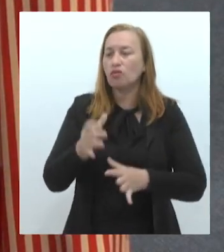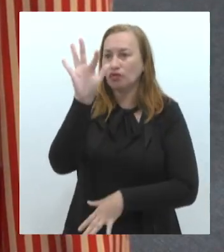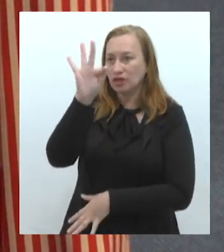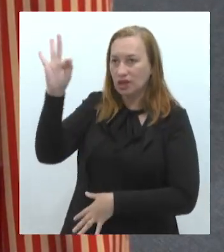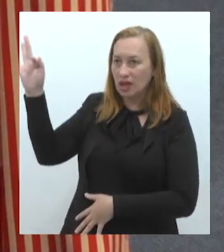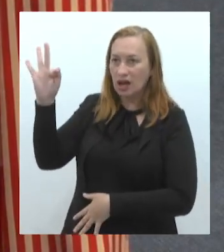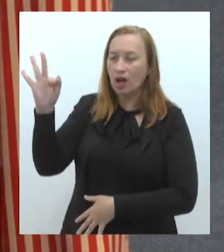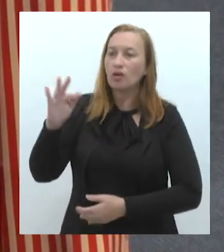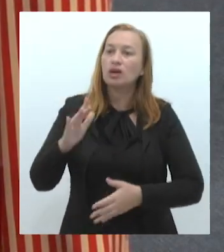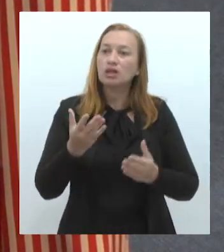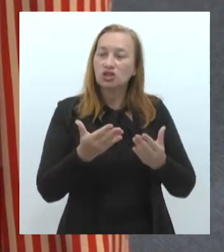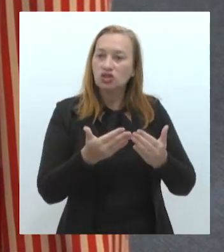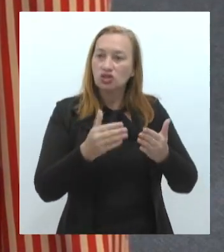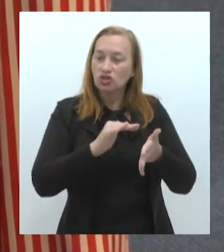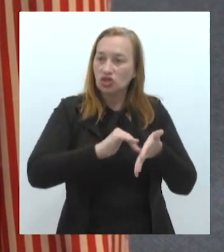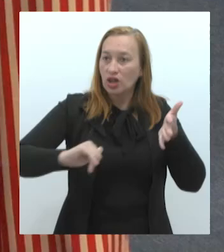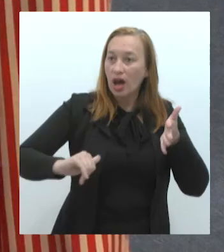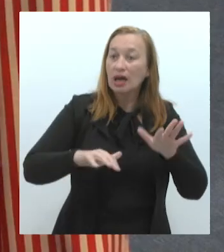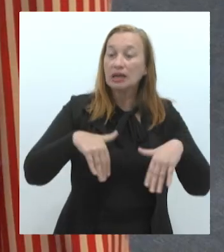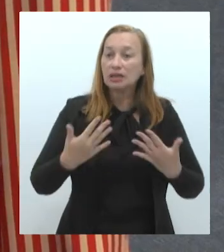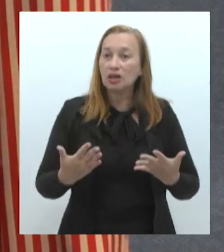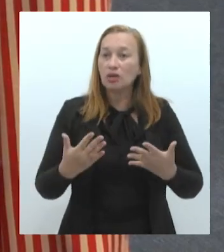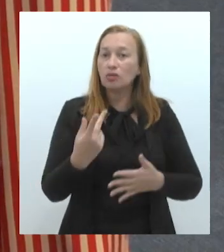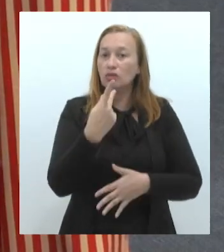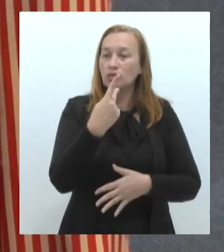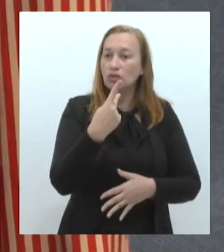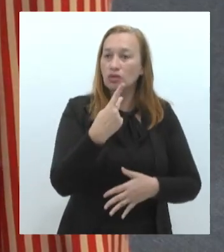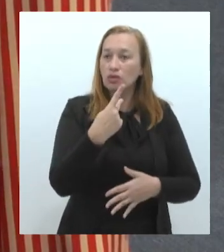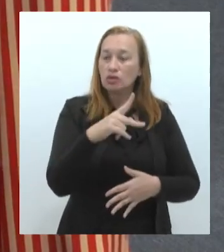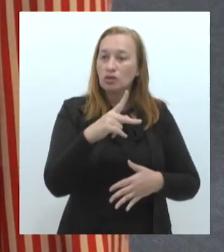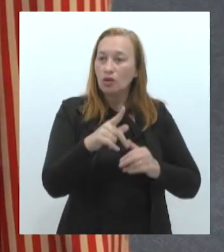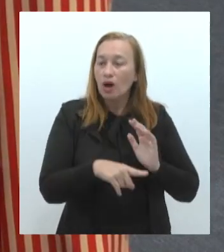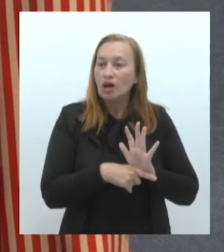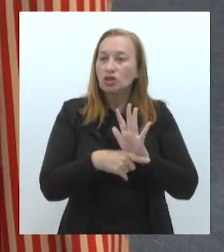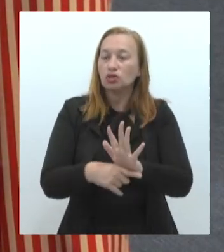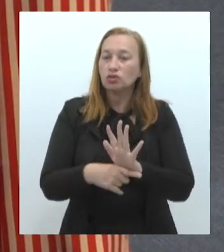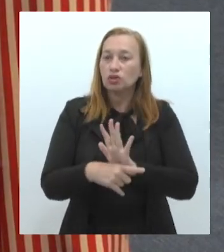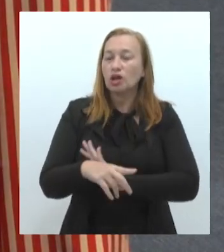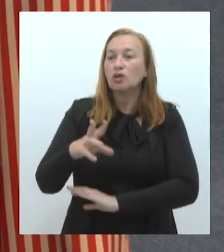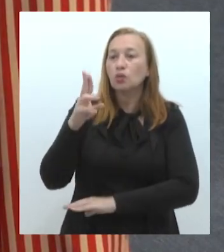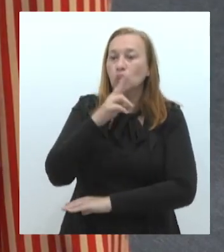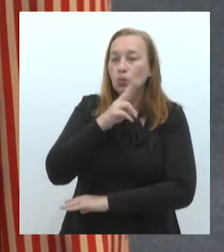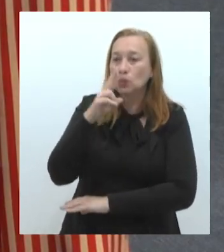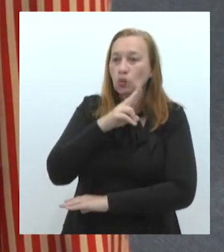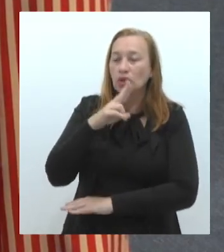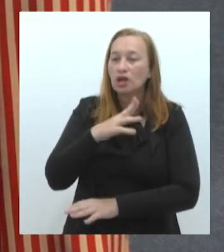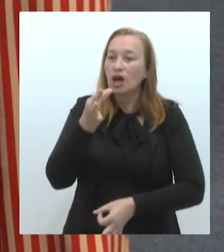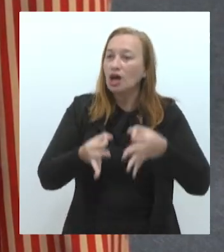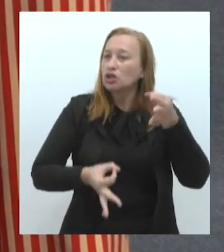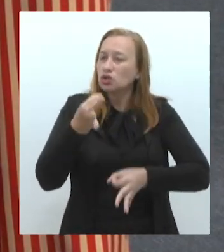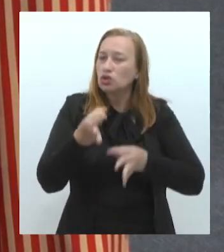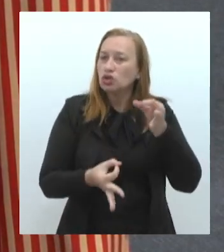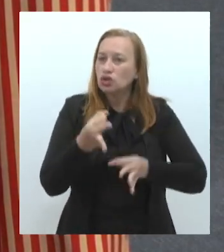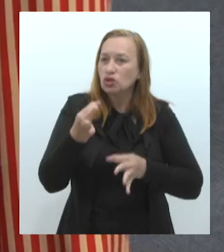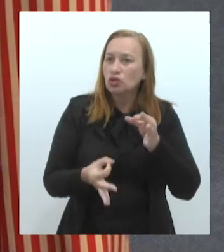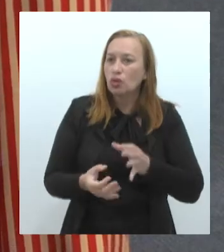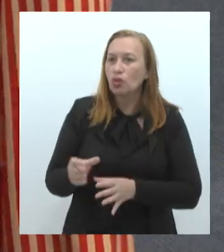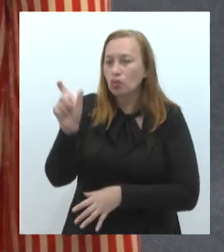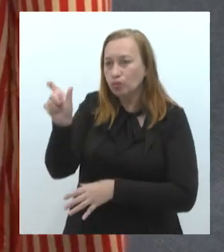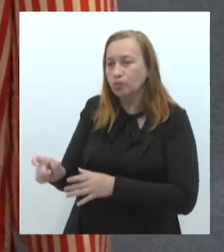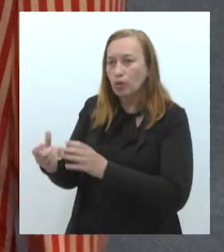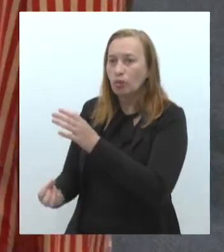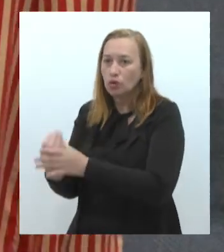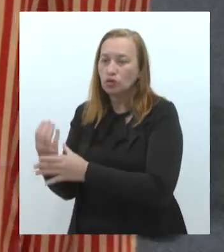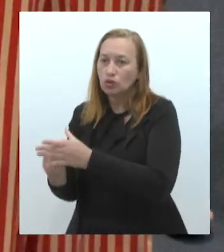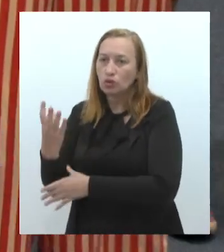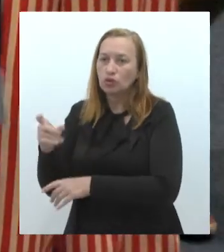Excelência e a cooperação urgente vai somente reestabelecer a justiça com os pequenos produtores rurais do Estado do